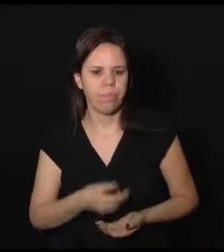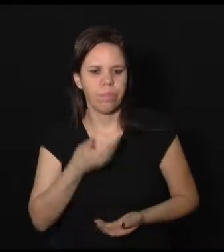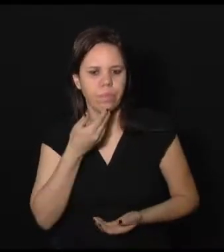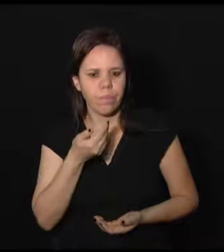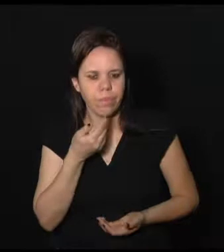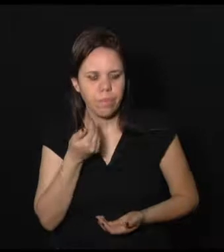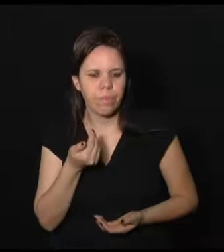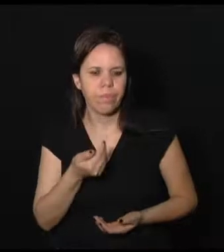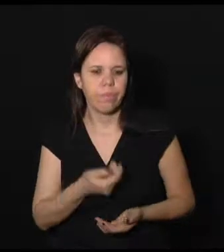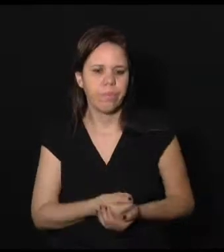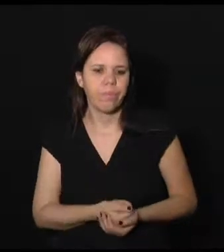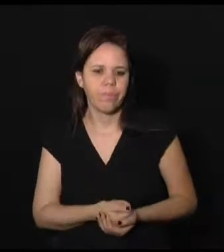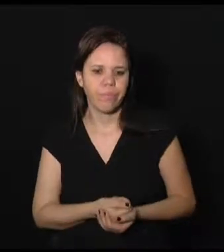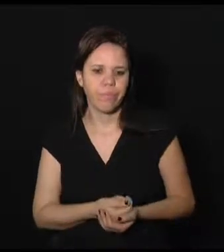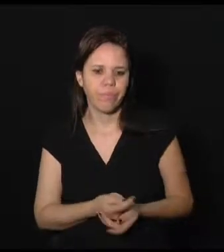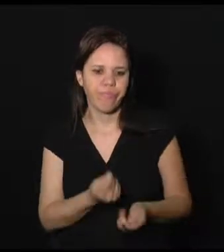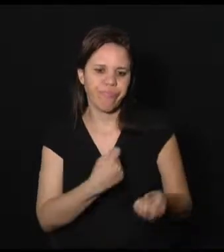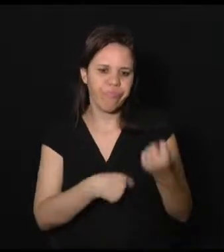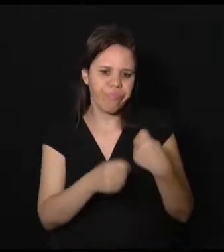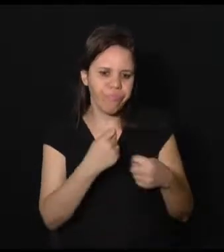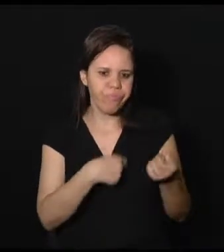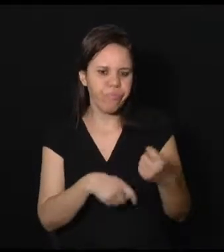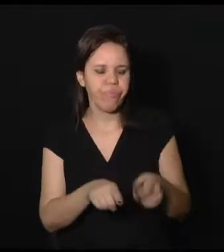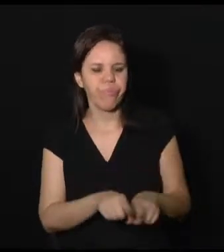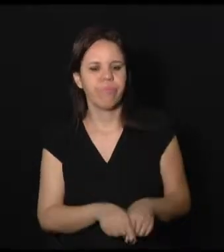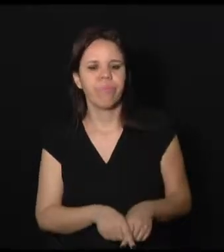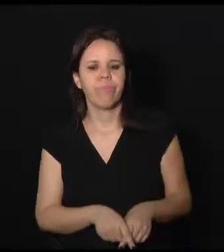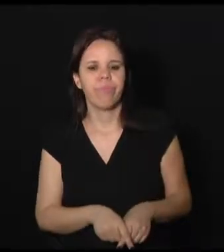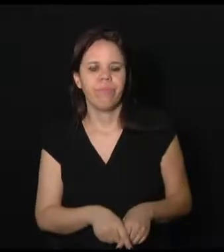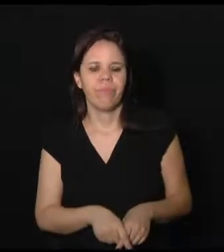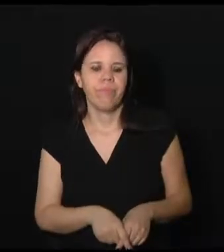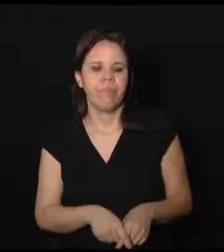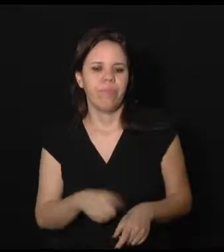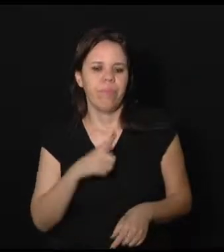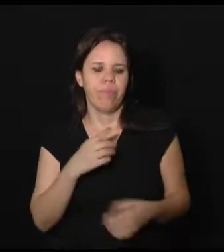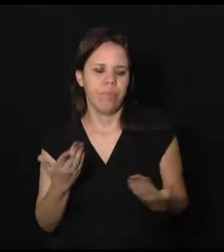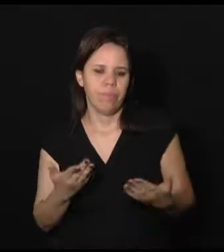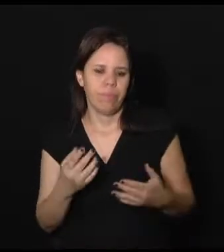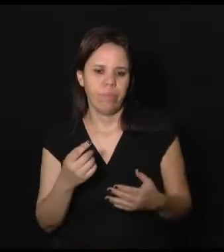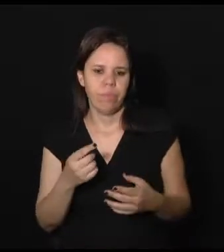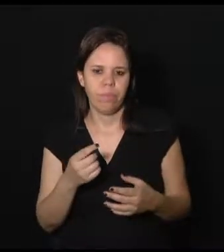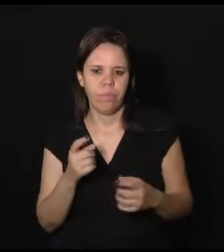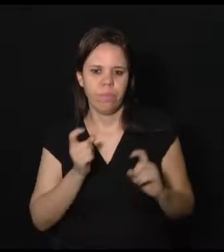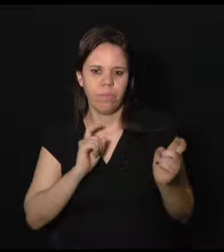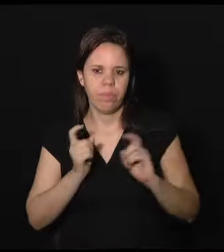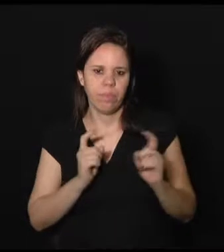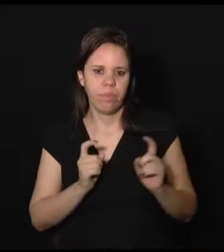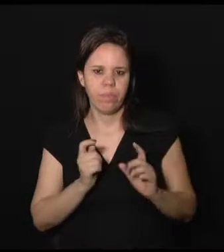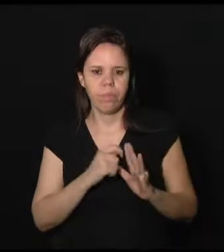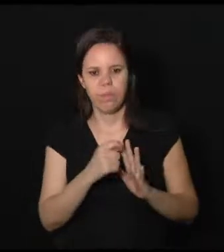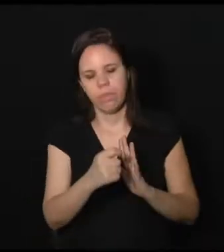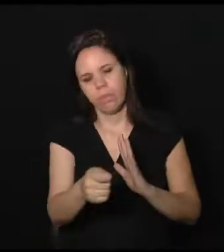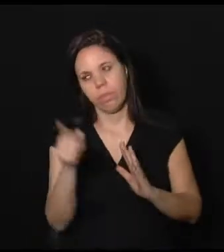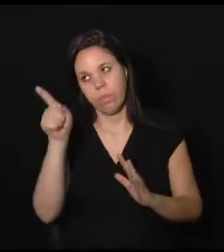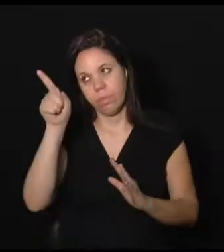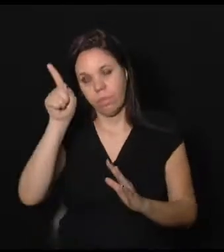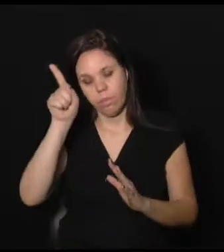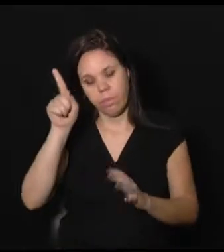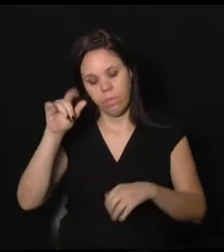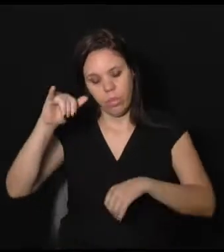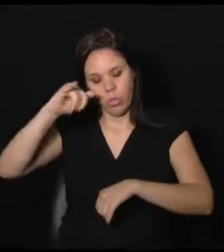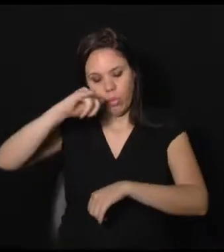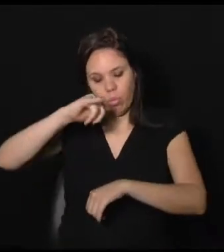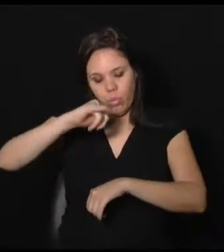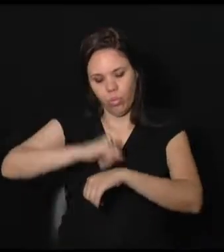facilitação de comércio. Então, hoje nós temos aqui, por exemplo, reuniões mensais que ocorrem aqui em Viracopos, com a participação da